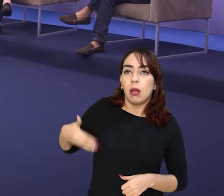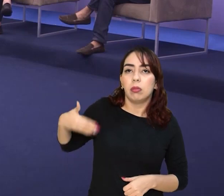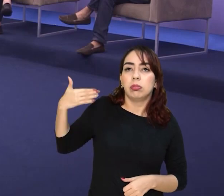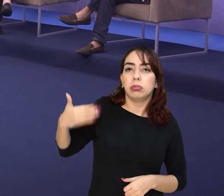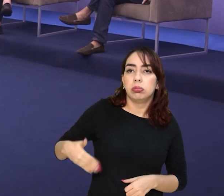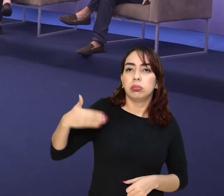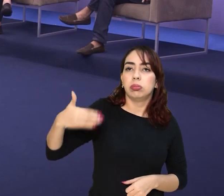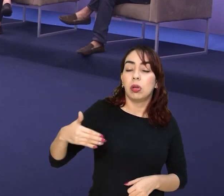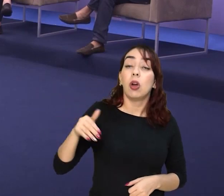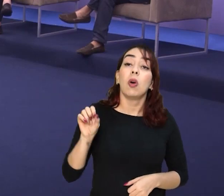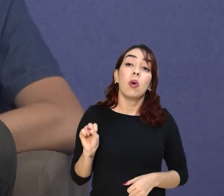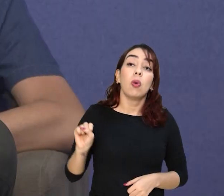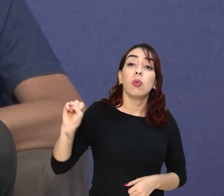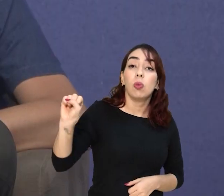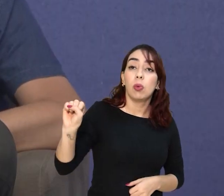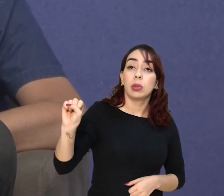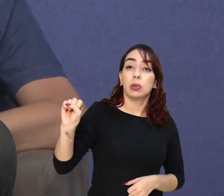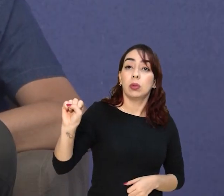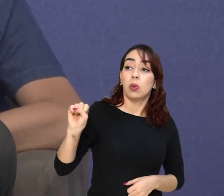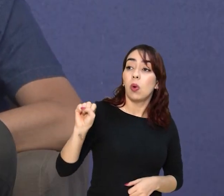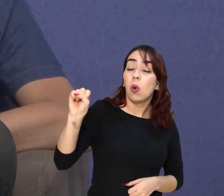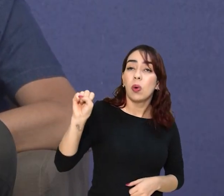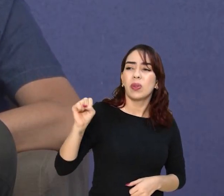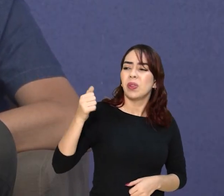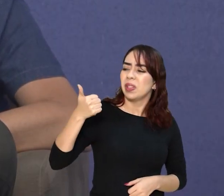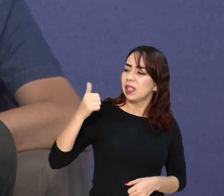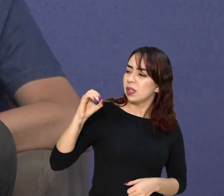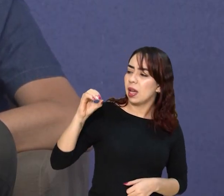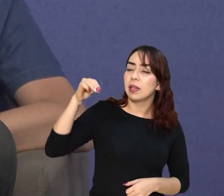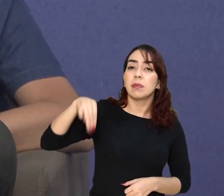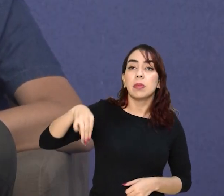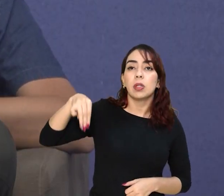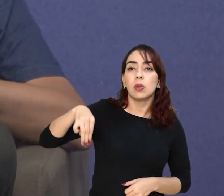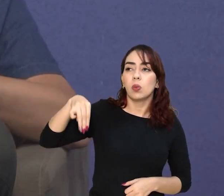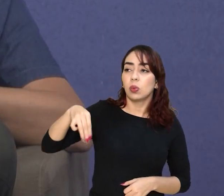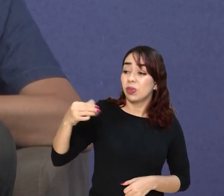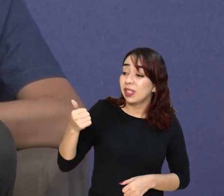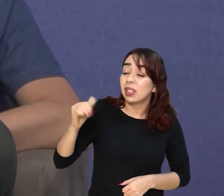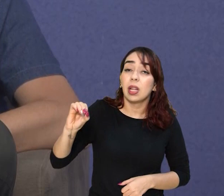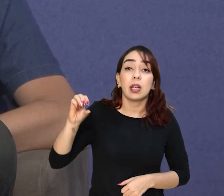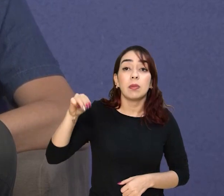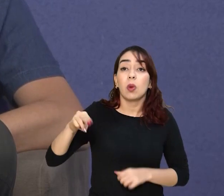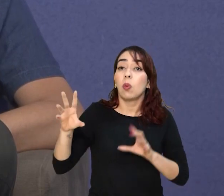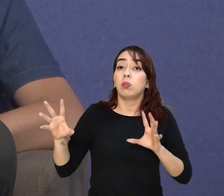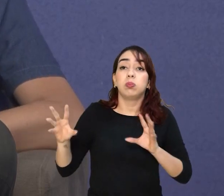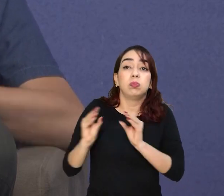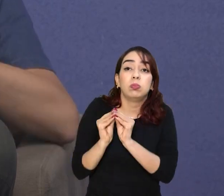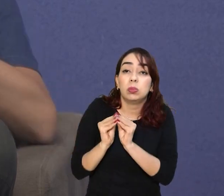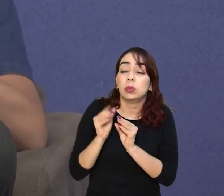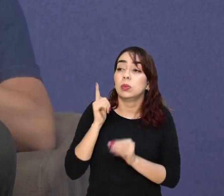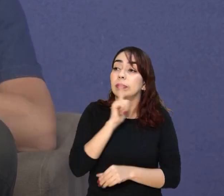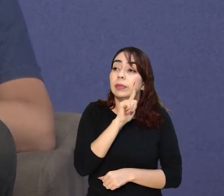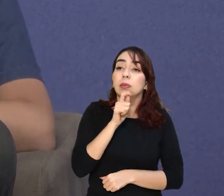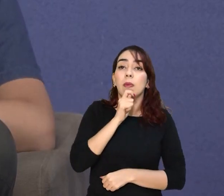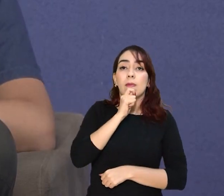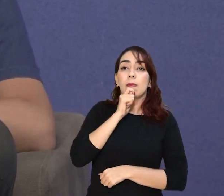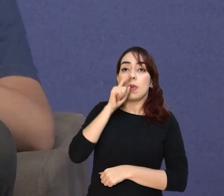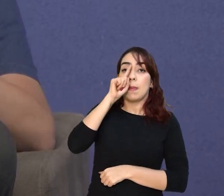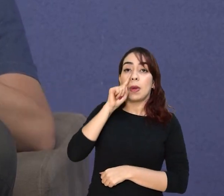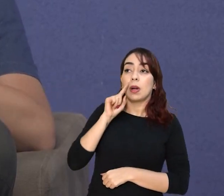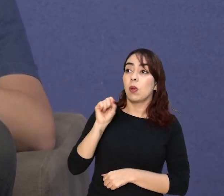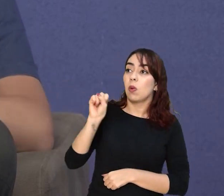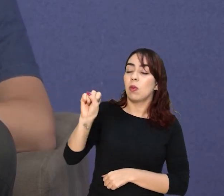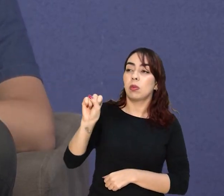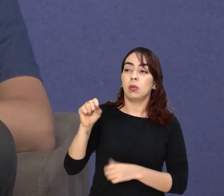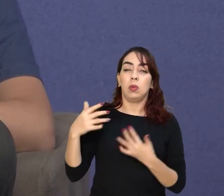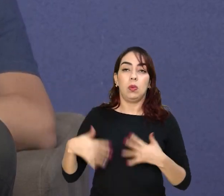tomou 8 cartões amarelos em 10 minutos. É uma loucura isso. Isso não existe em lugar nenhum. Até o Vitor Gabriel que fez gol, o que, que